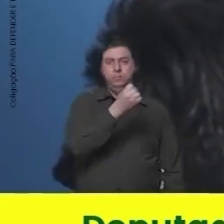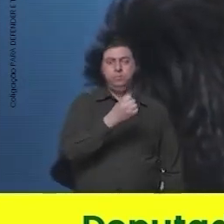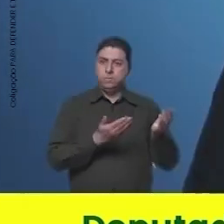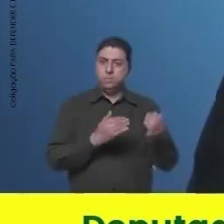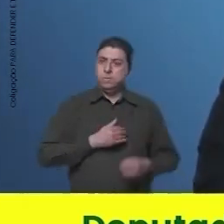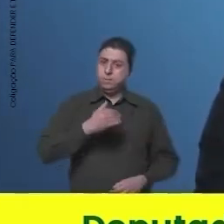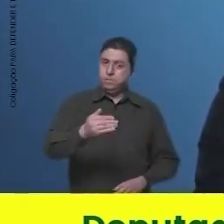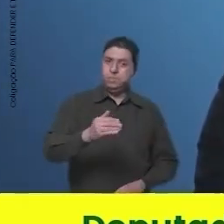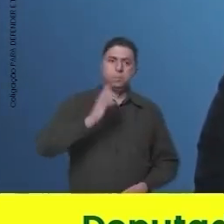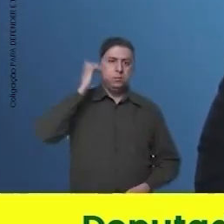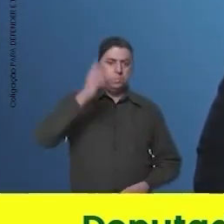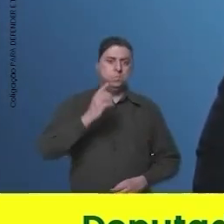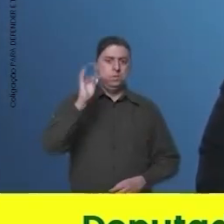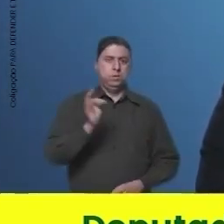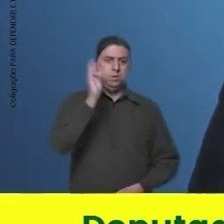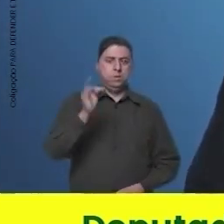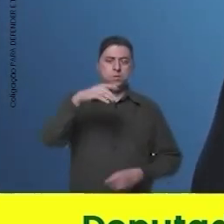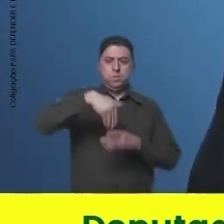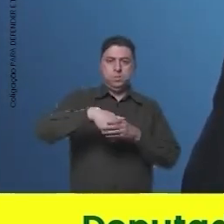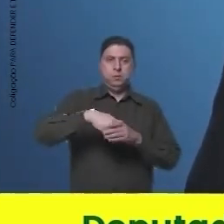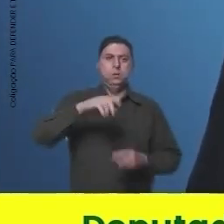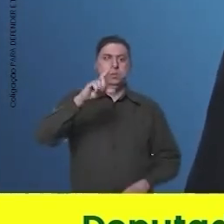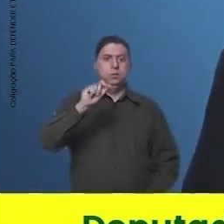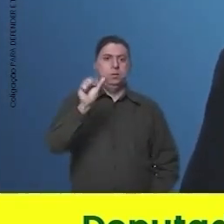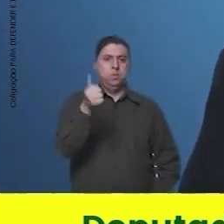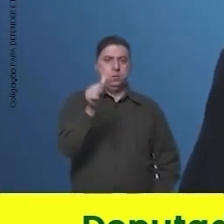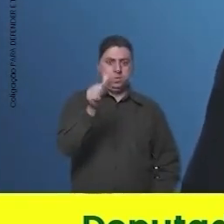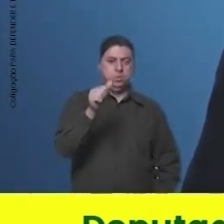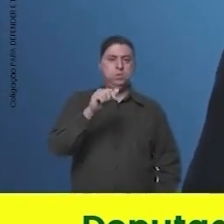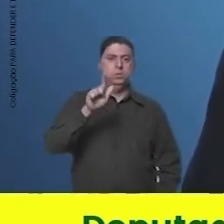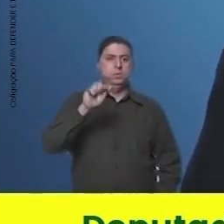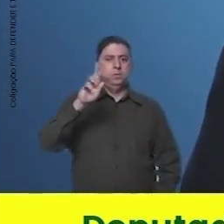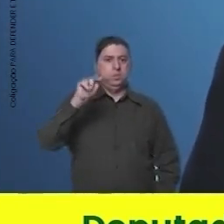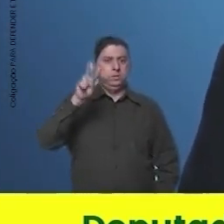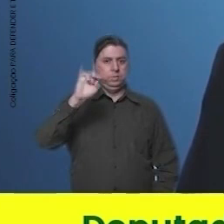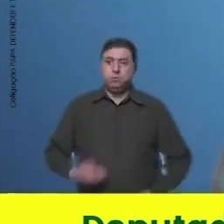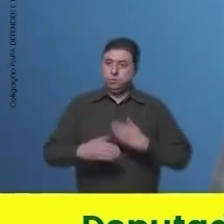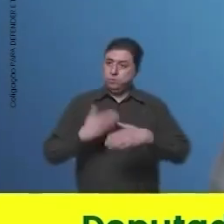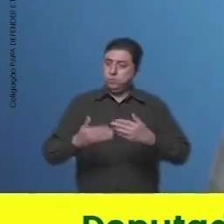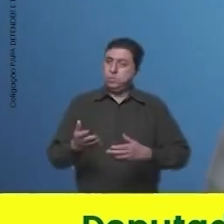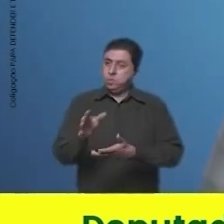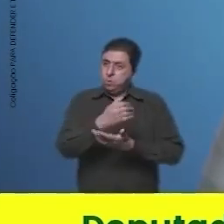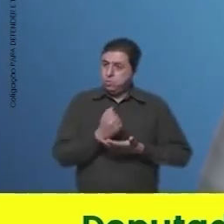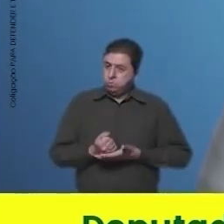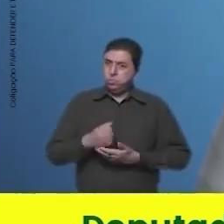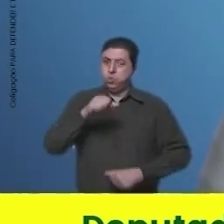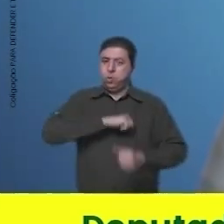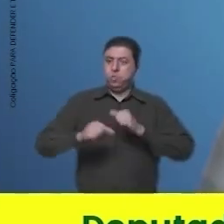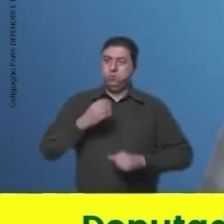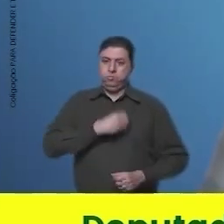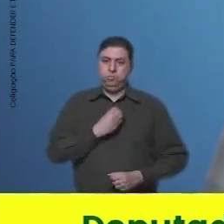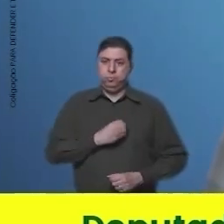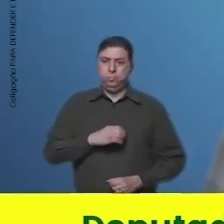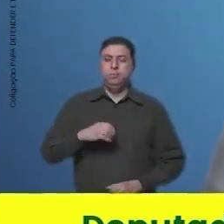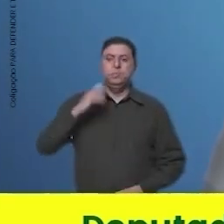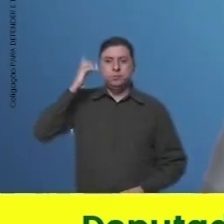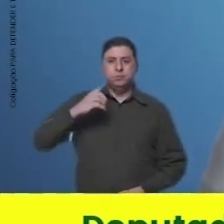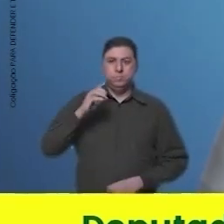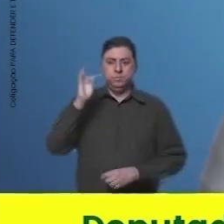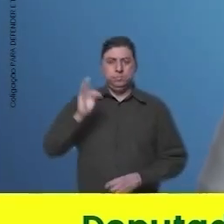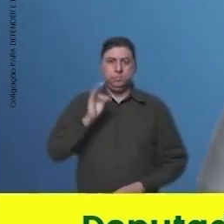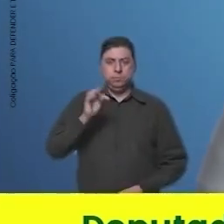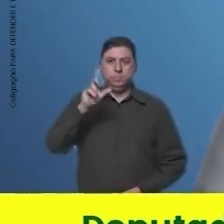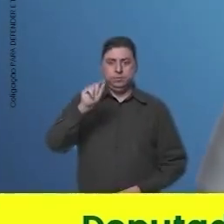1088. Juventude em Frente. Para deputado federal, vota 1011, Giovanni Romarinho. Quando eu acolho, transformo vidas.